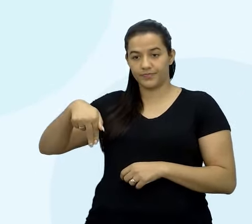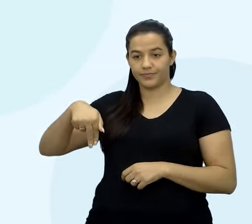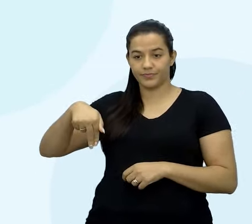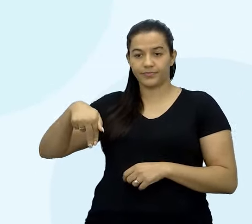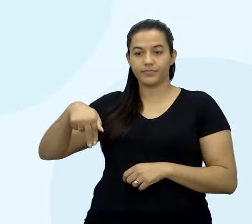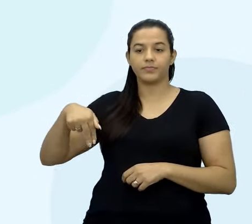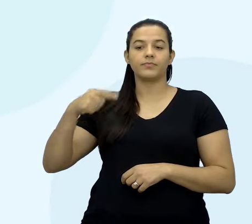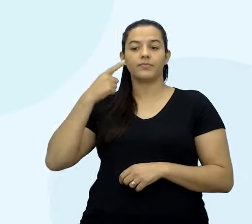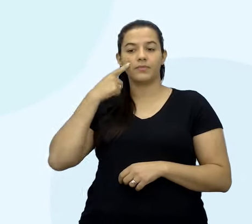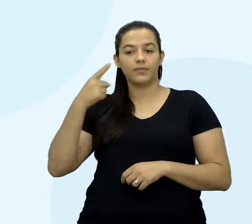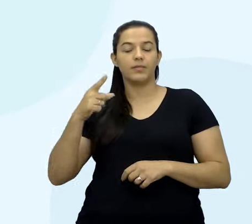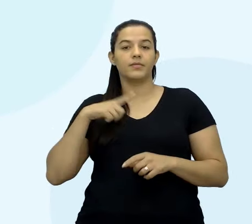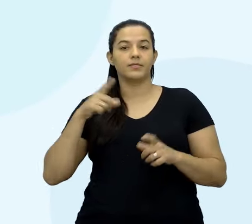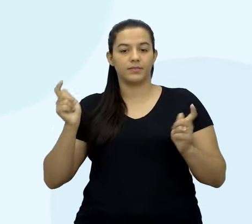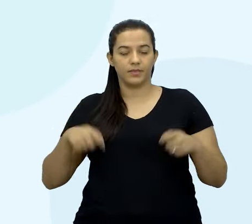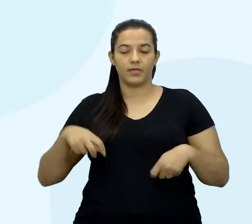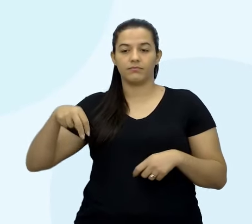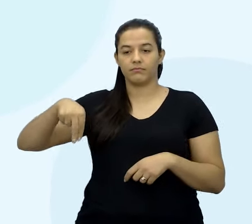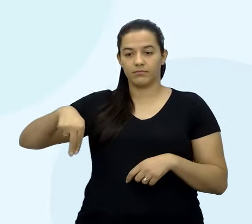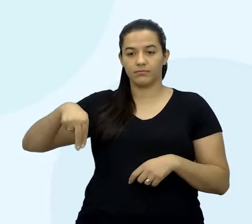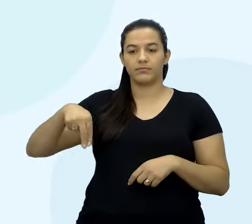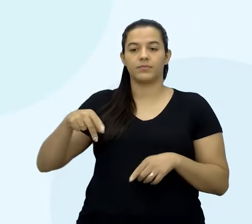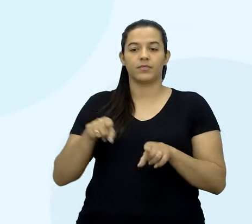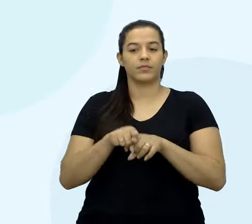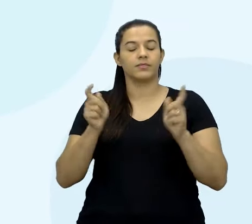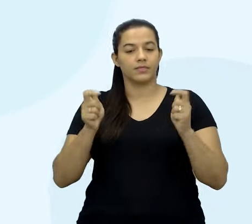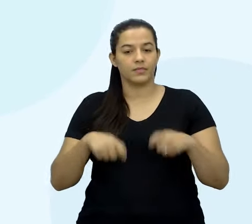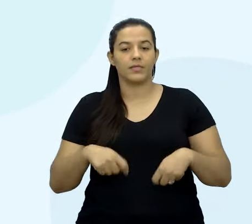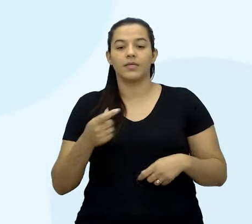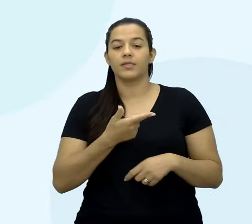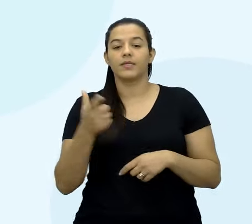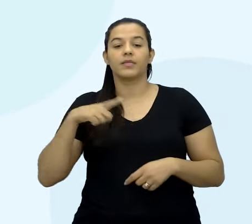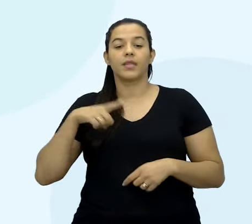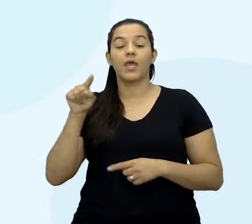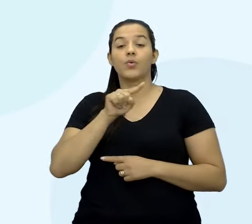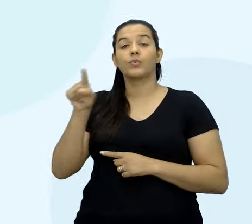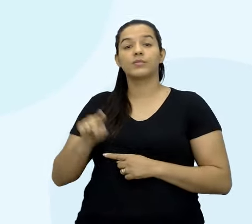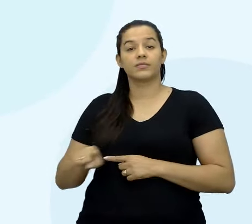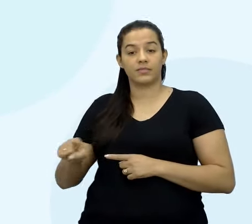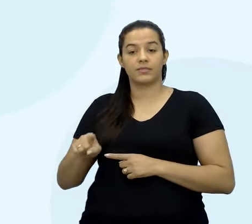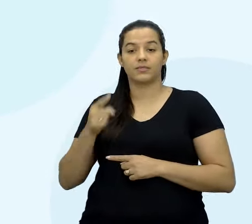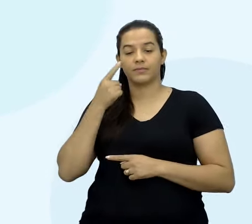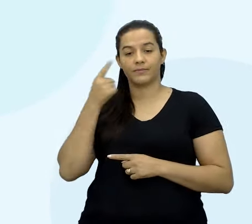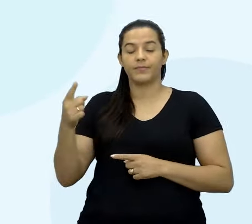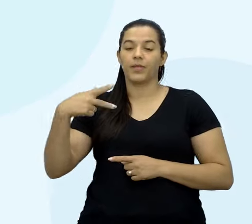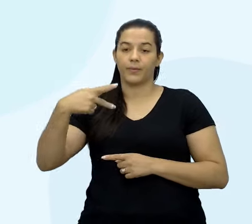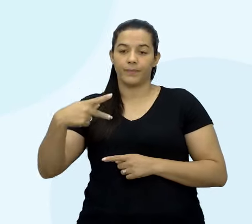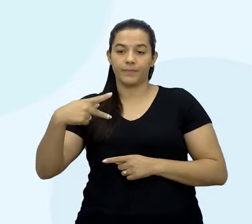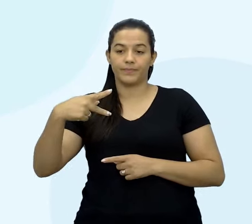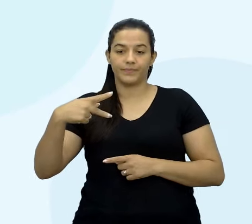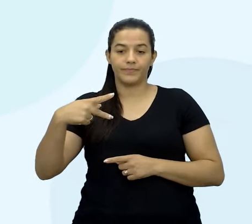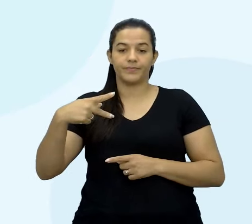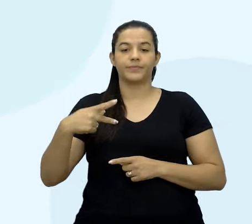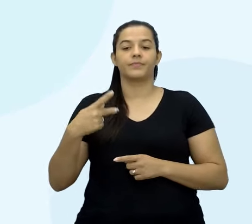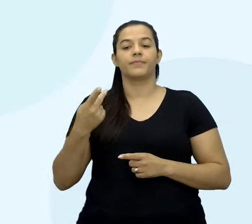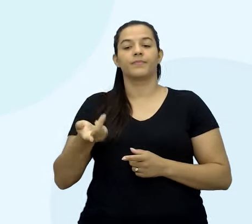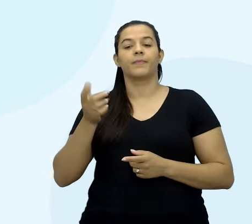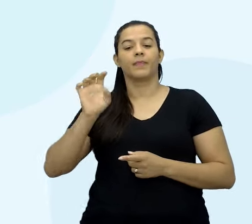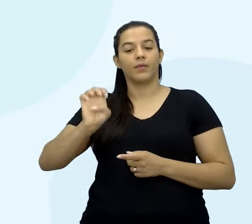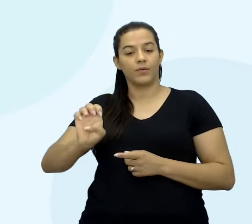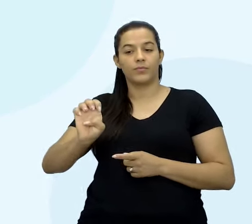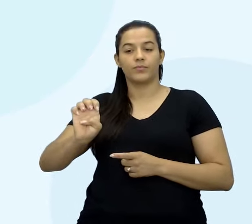minúsculo tanto em uma quanto a outra, né? Tem esse N minúsculo. Aí tem o Z que é o valor tabelado. Tem o P que é o desvio padrão. Tem